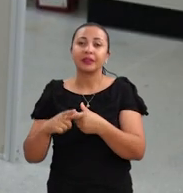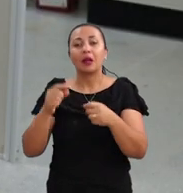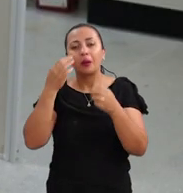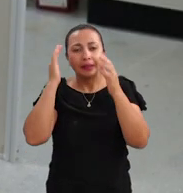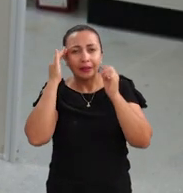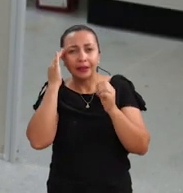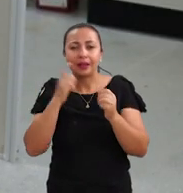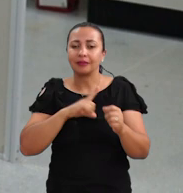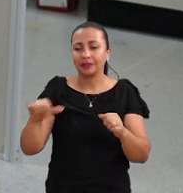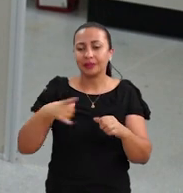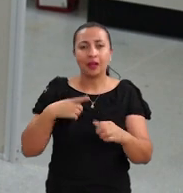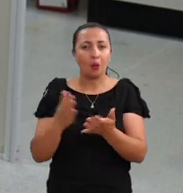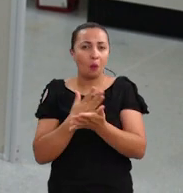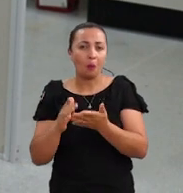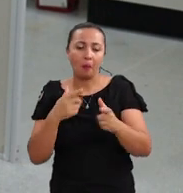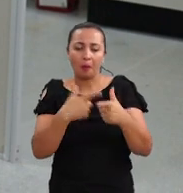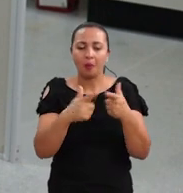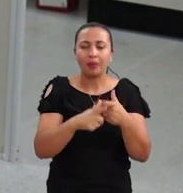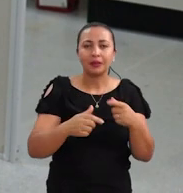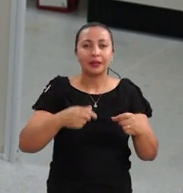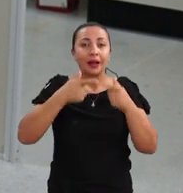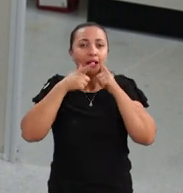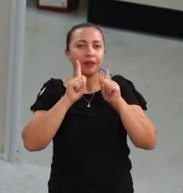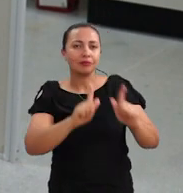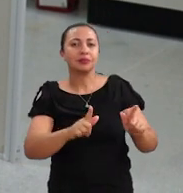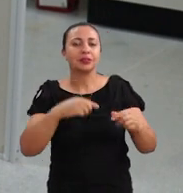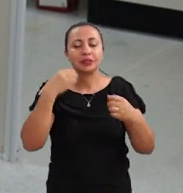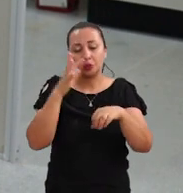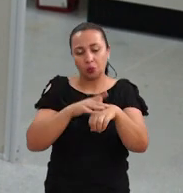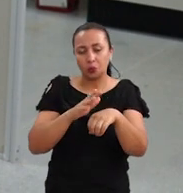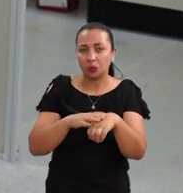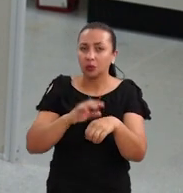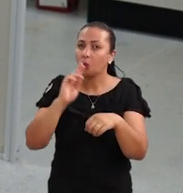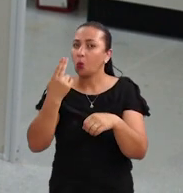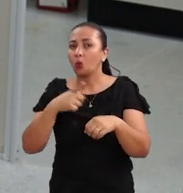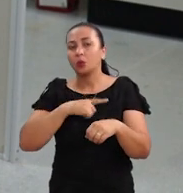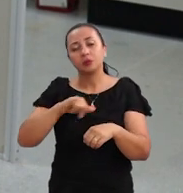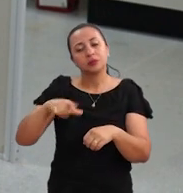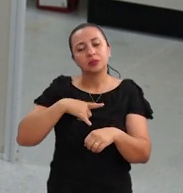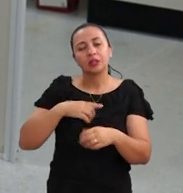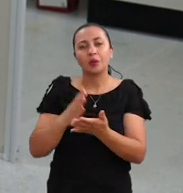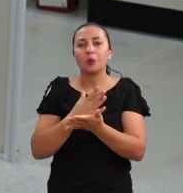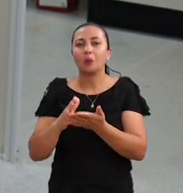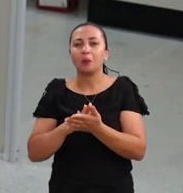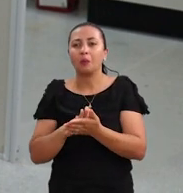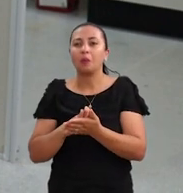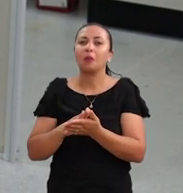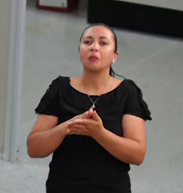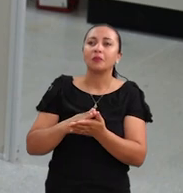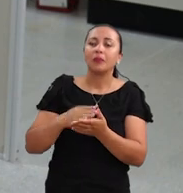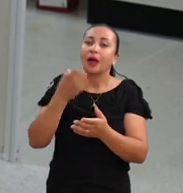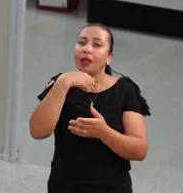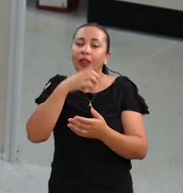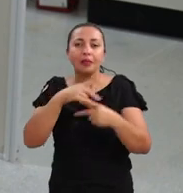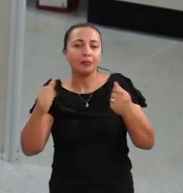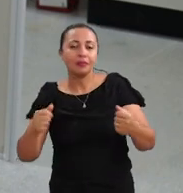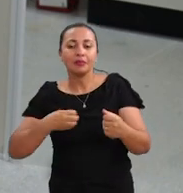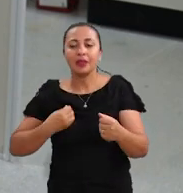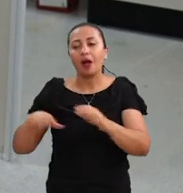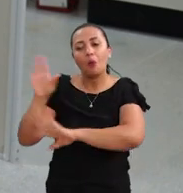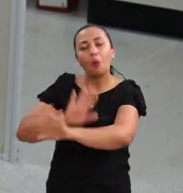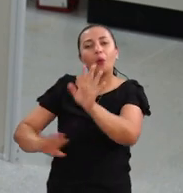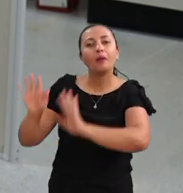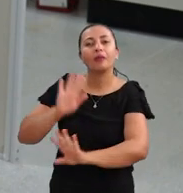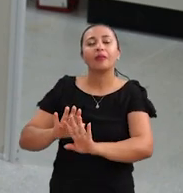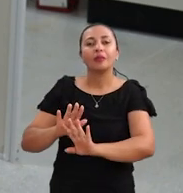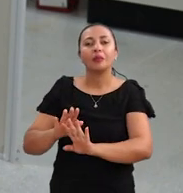se existe alguma substância que está causando um agravamento dessa doença ou se existe alguma substância que está causando uma